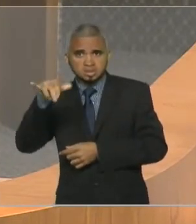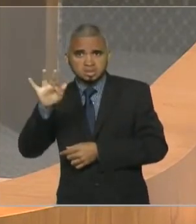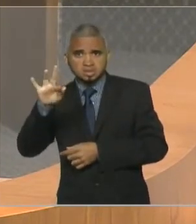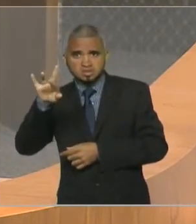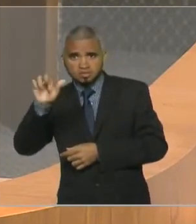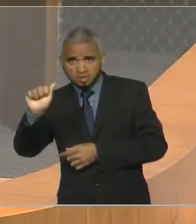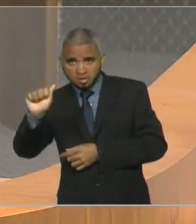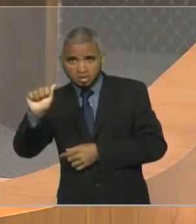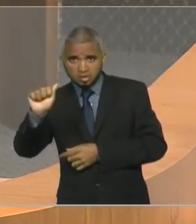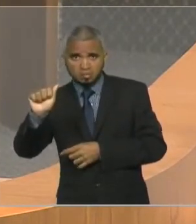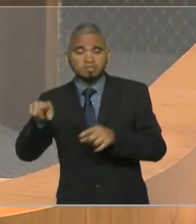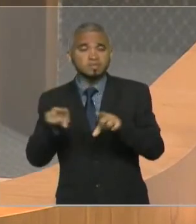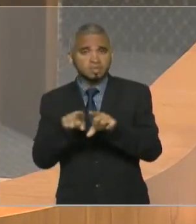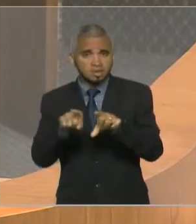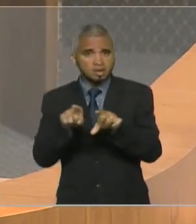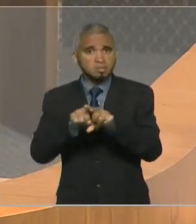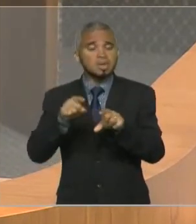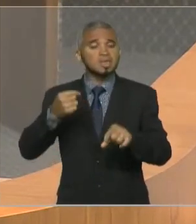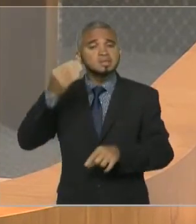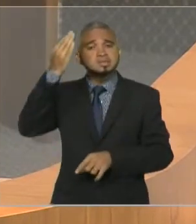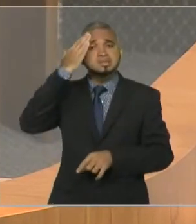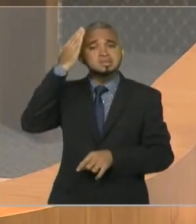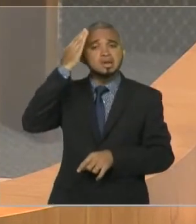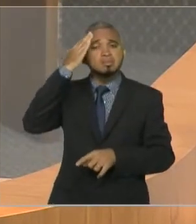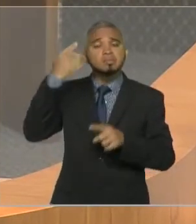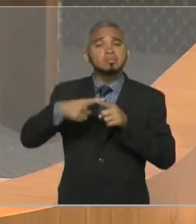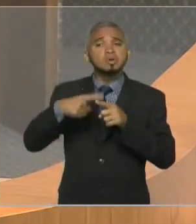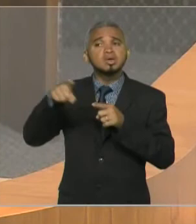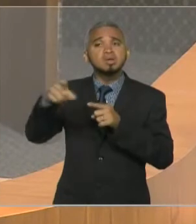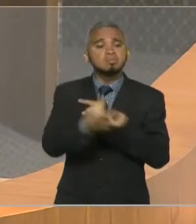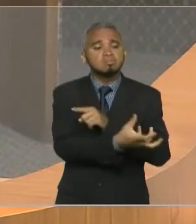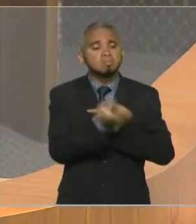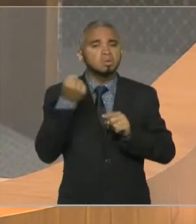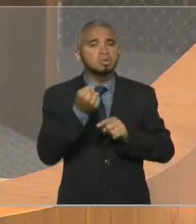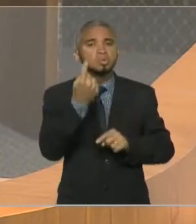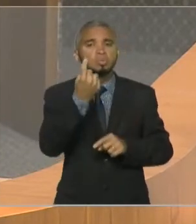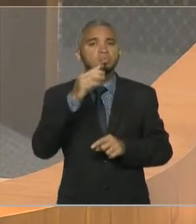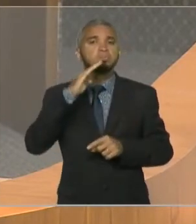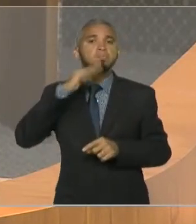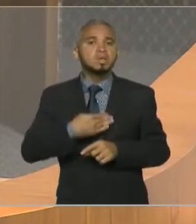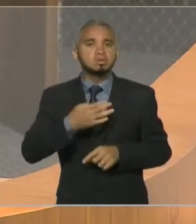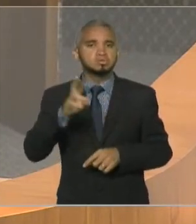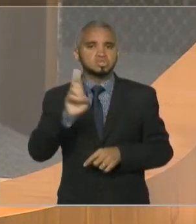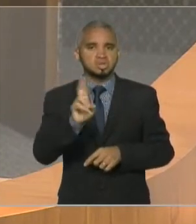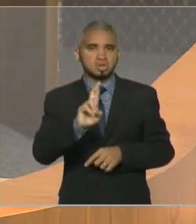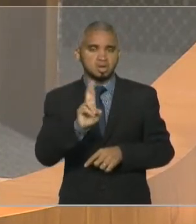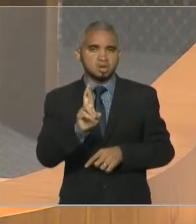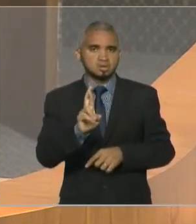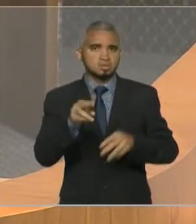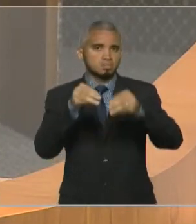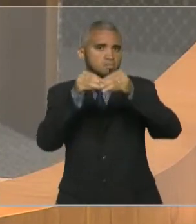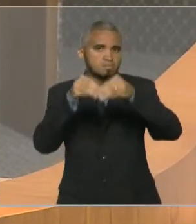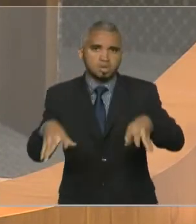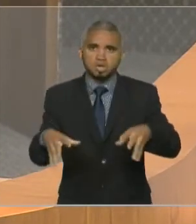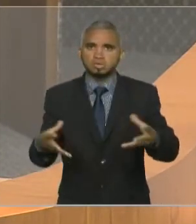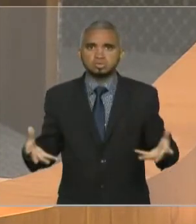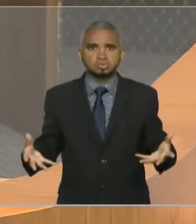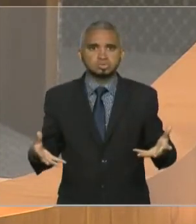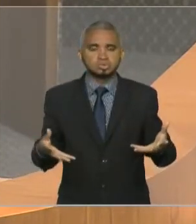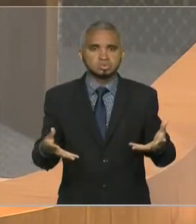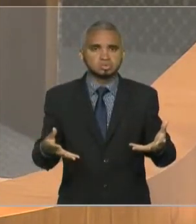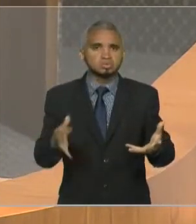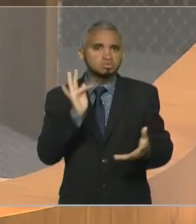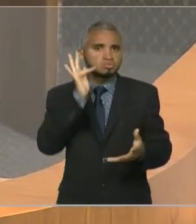da retirada de aplicação de mais de R$1 bilhão, causando prejuízos aos rendimentos dos pensionistas